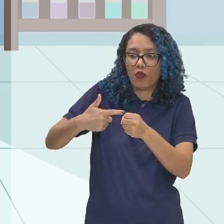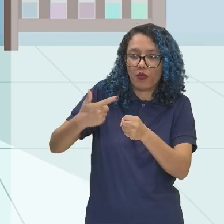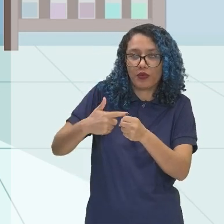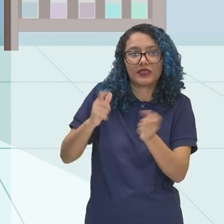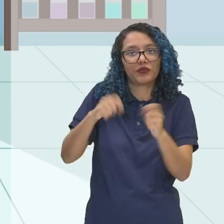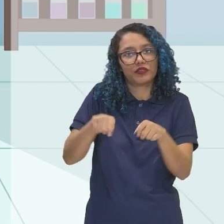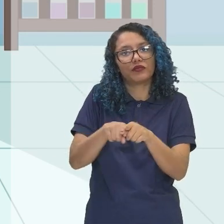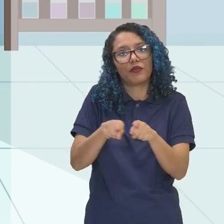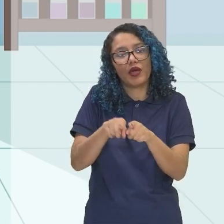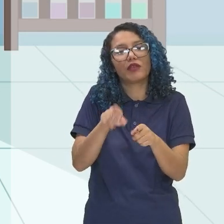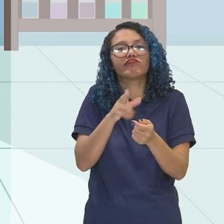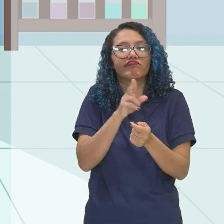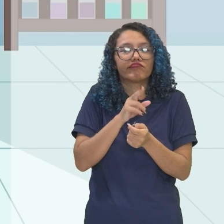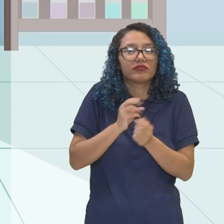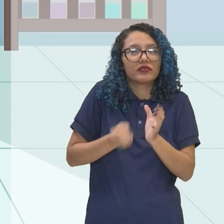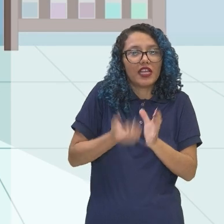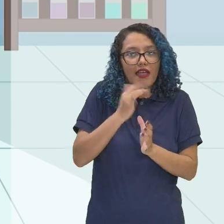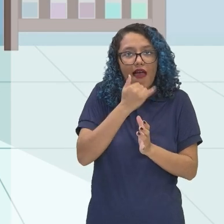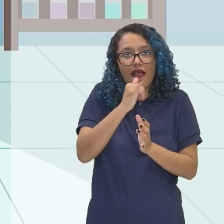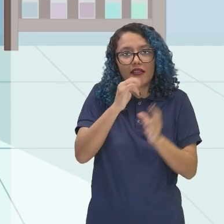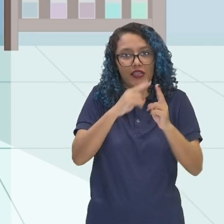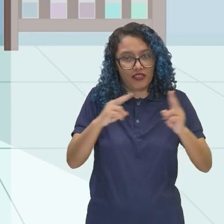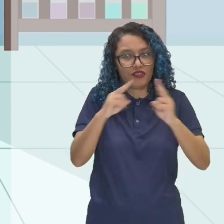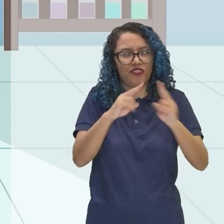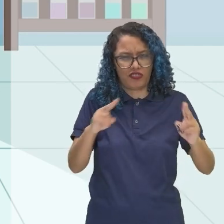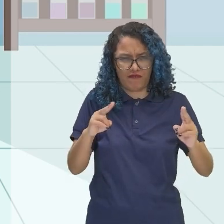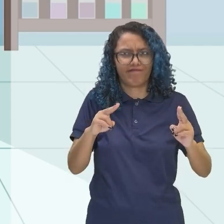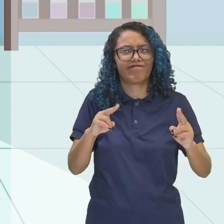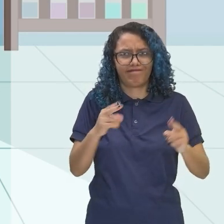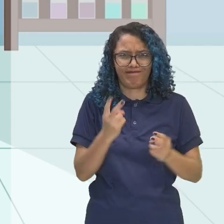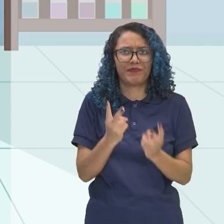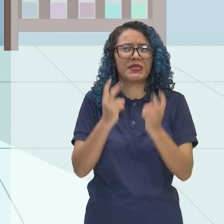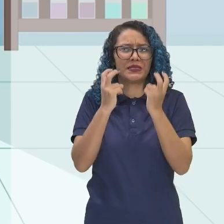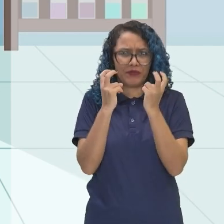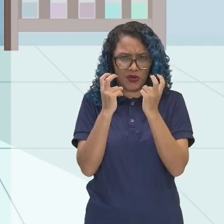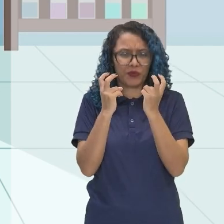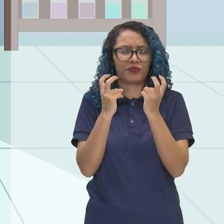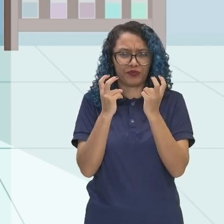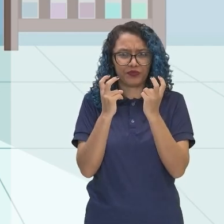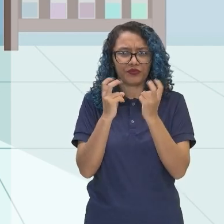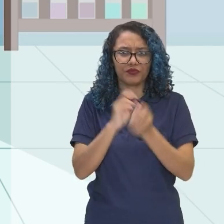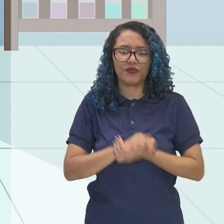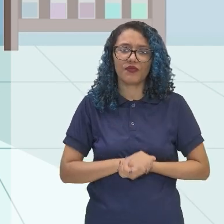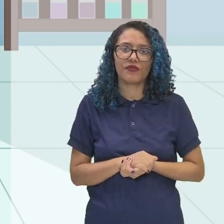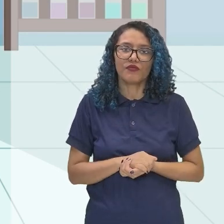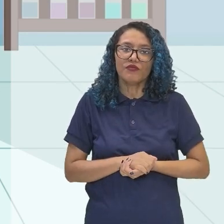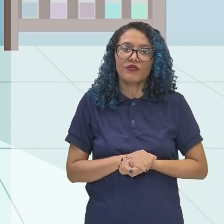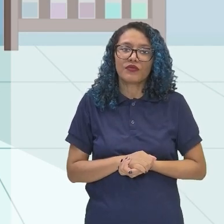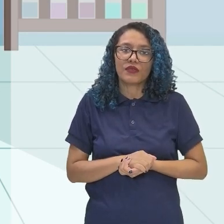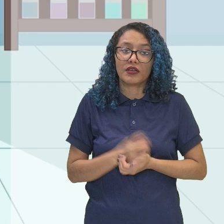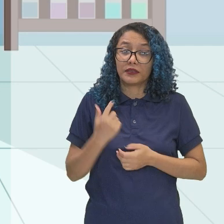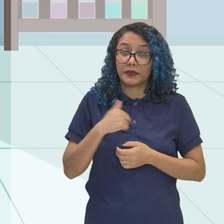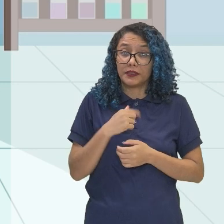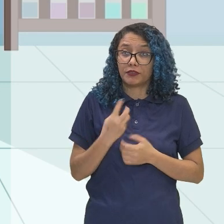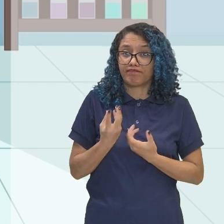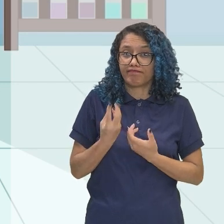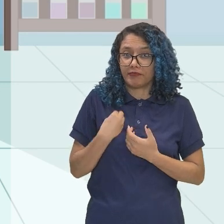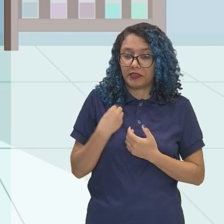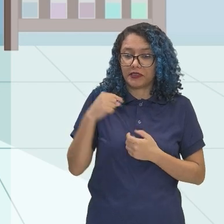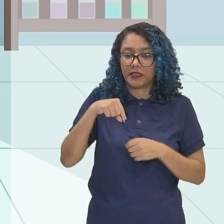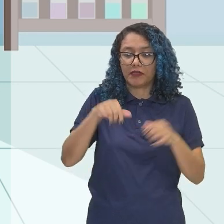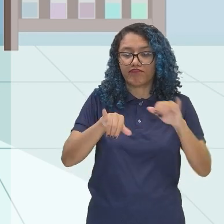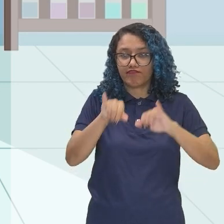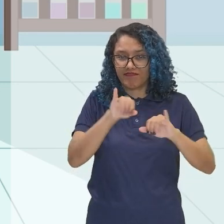energia. Muito bem, então percebam aí como nós estamos aqui neste laboratório. Sempre que falarmos aí